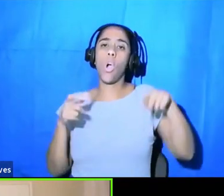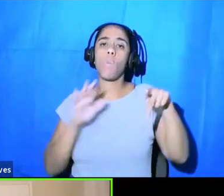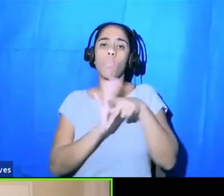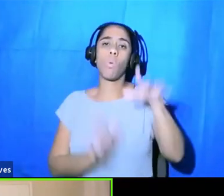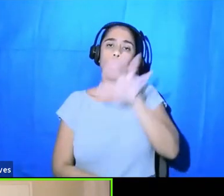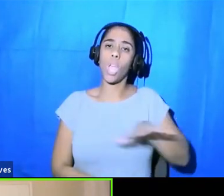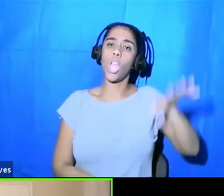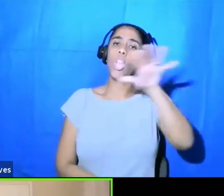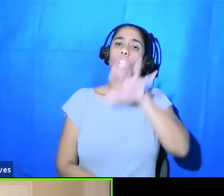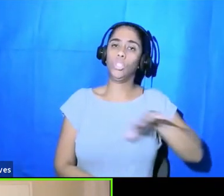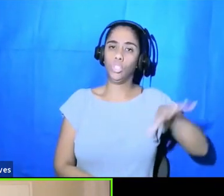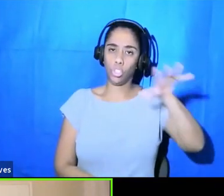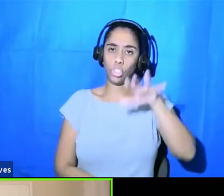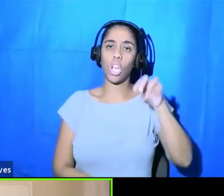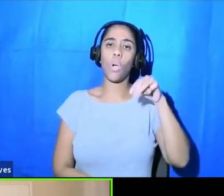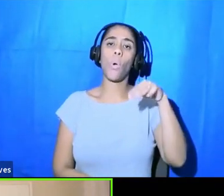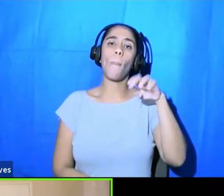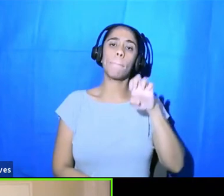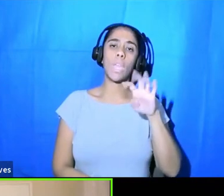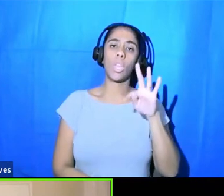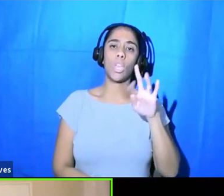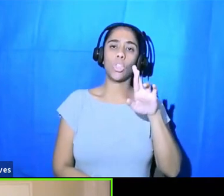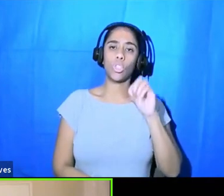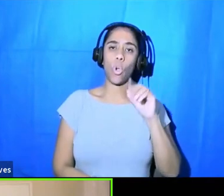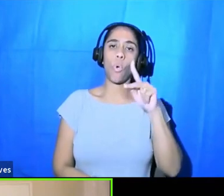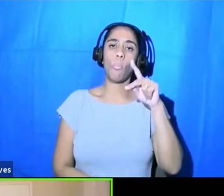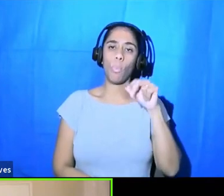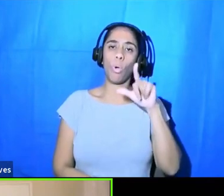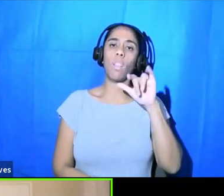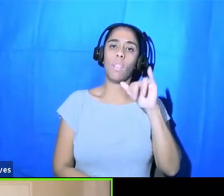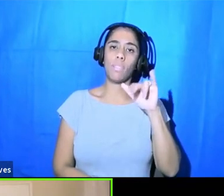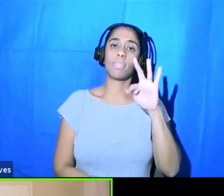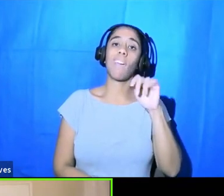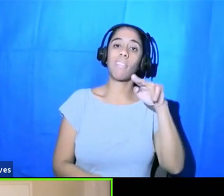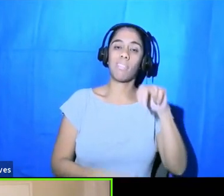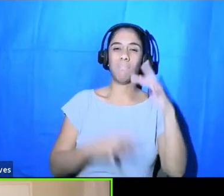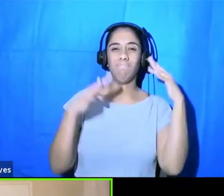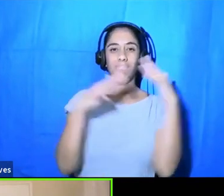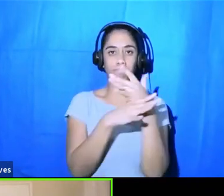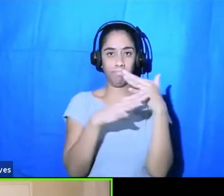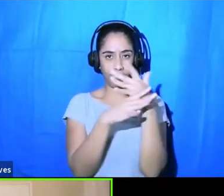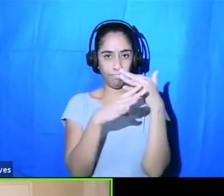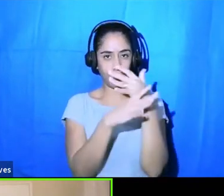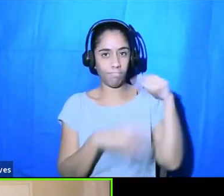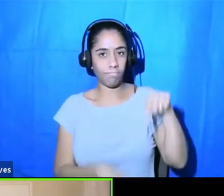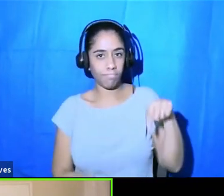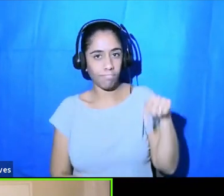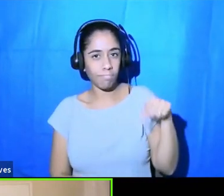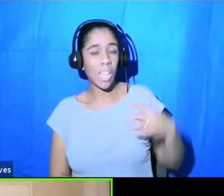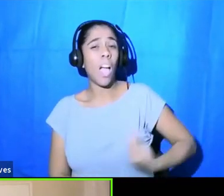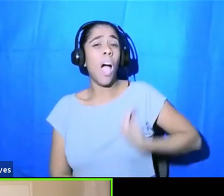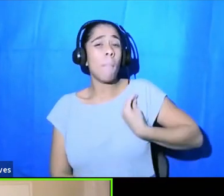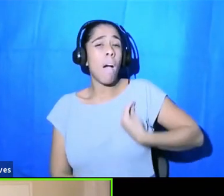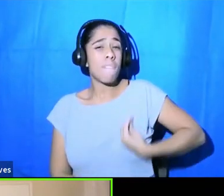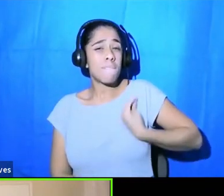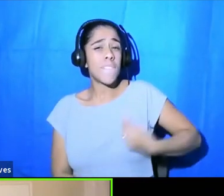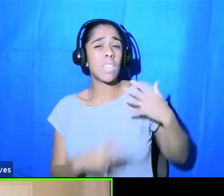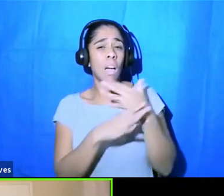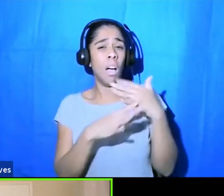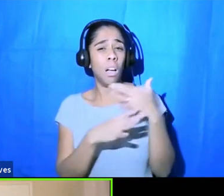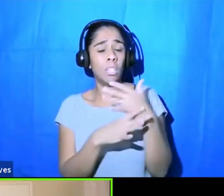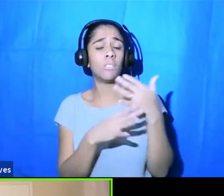concentram os peores índices de vida urbana. Sou uma das seis convencionales